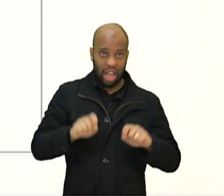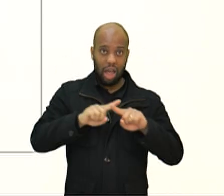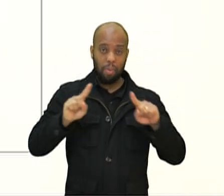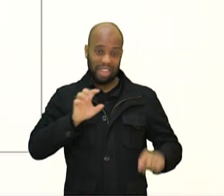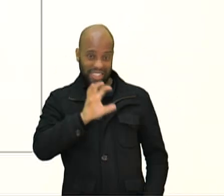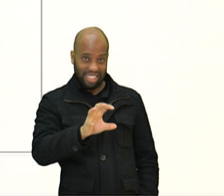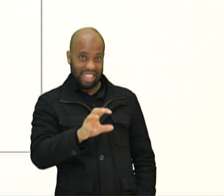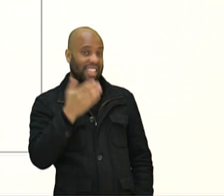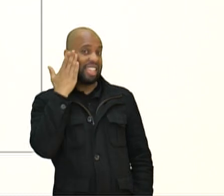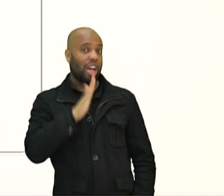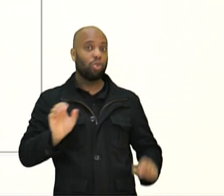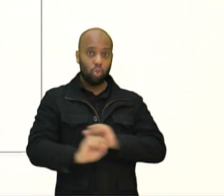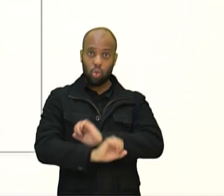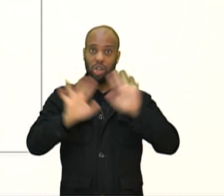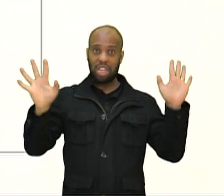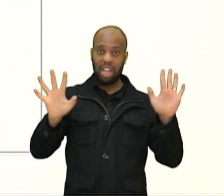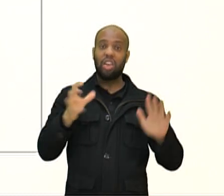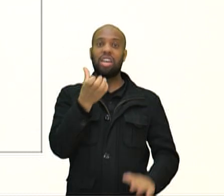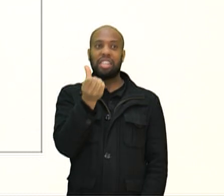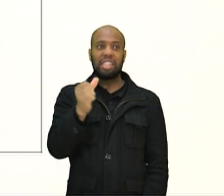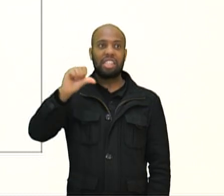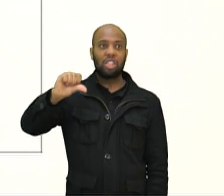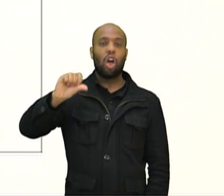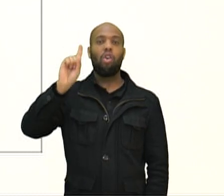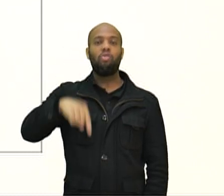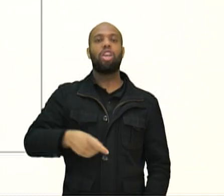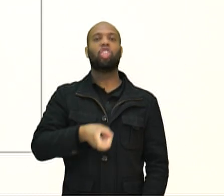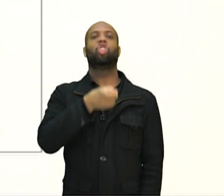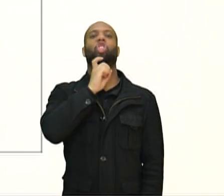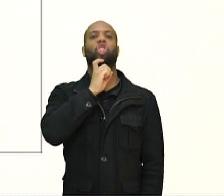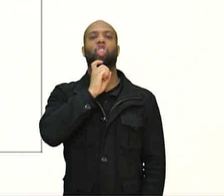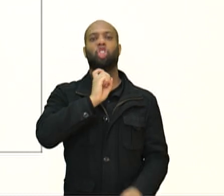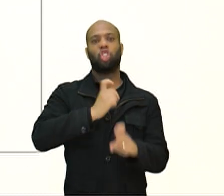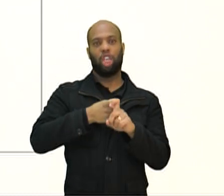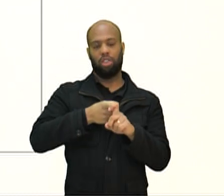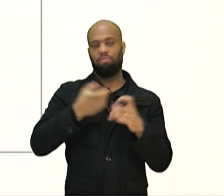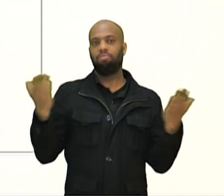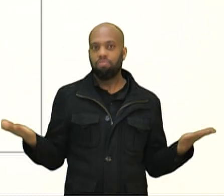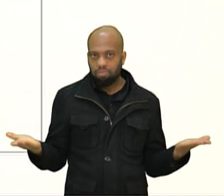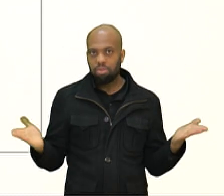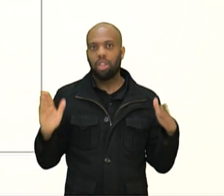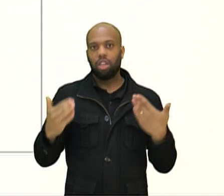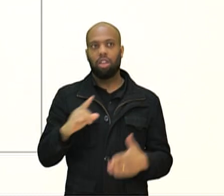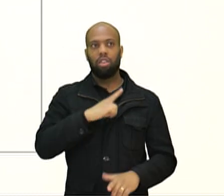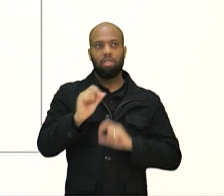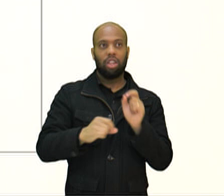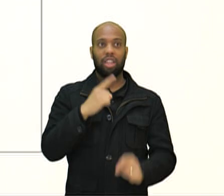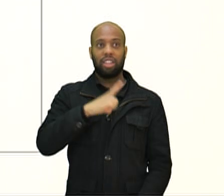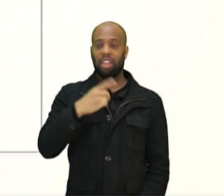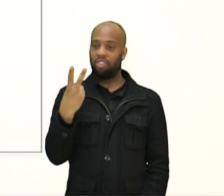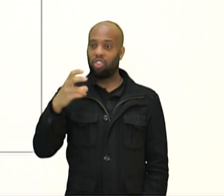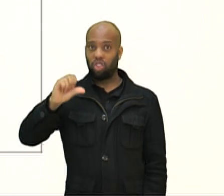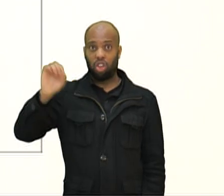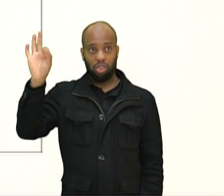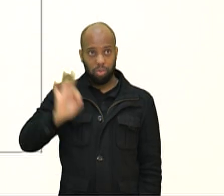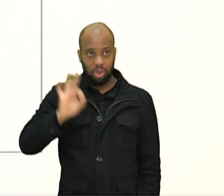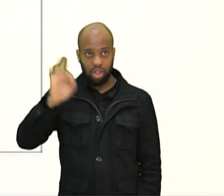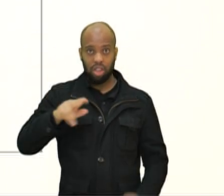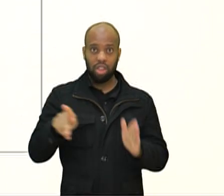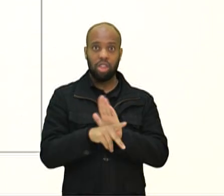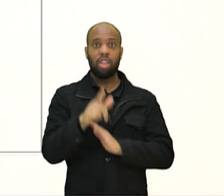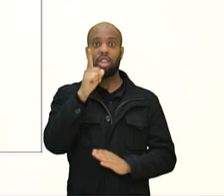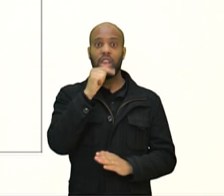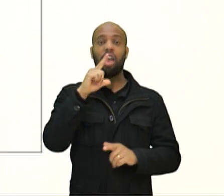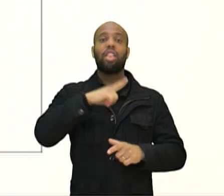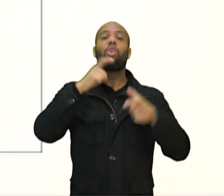69,8% da água doce está nas calotas polares, congelada. Nós temos 29% dessa